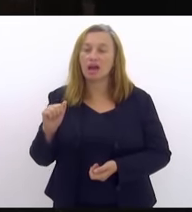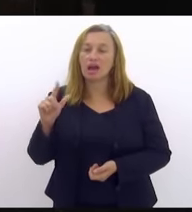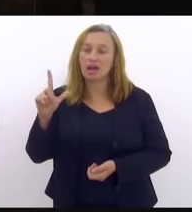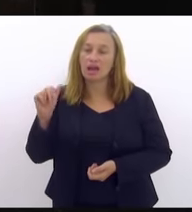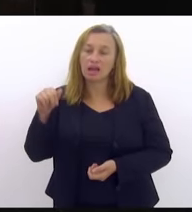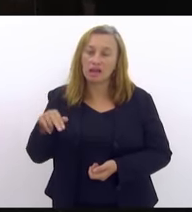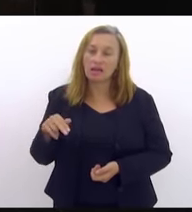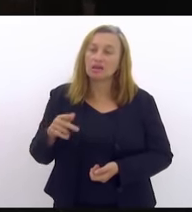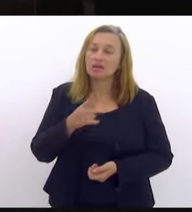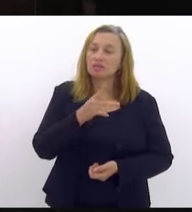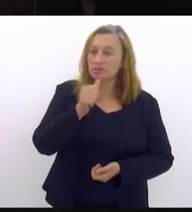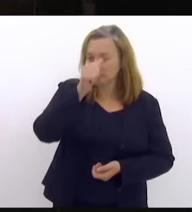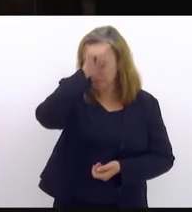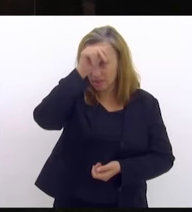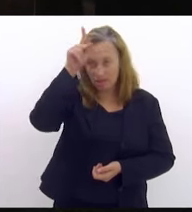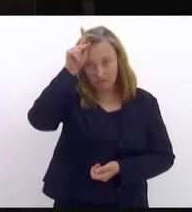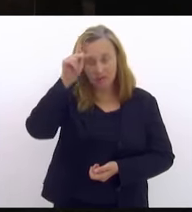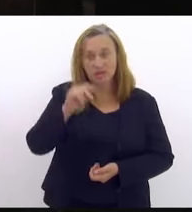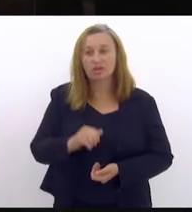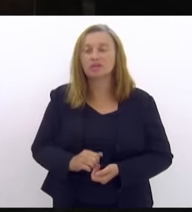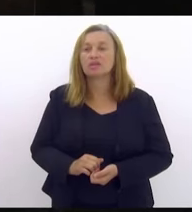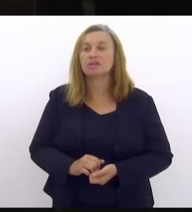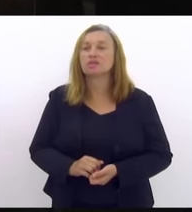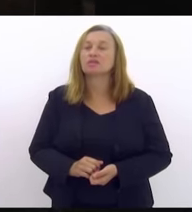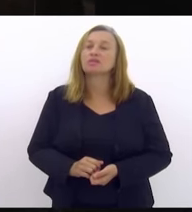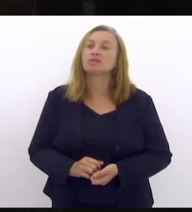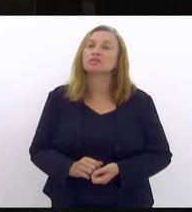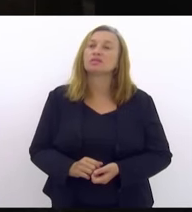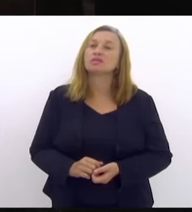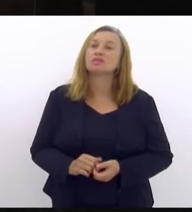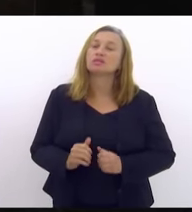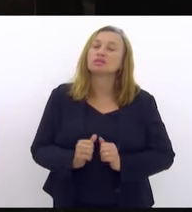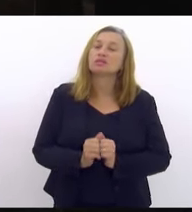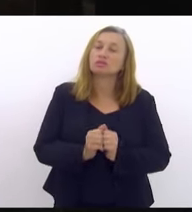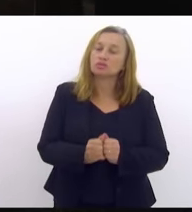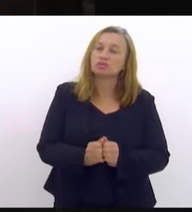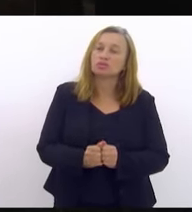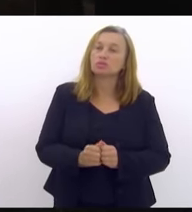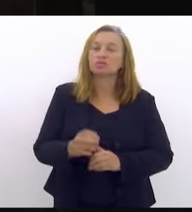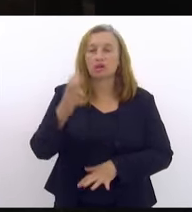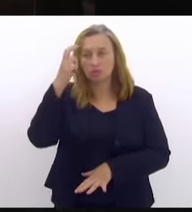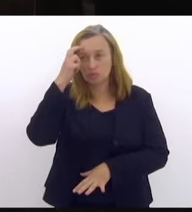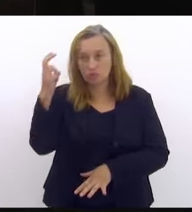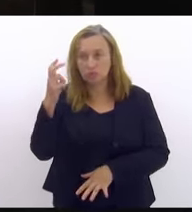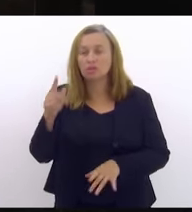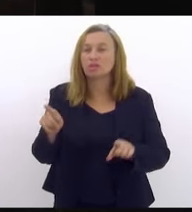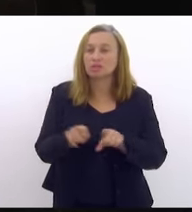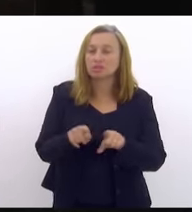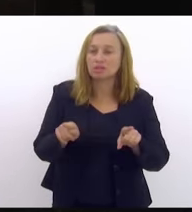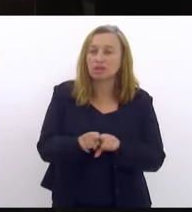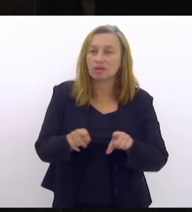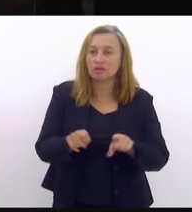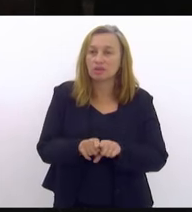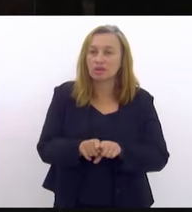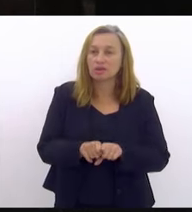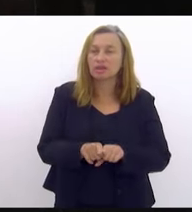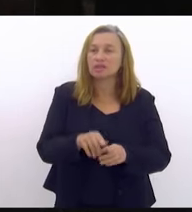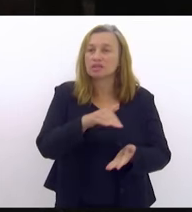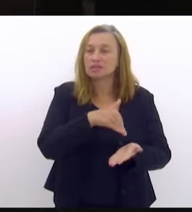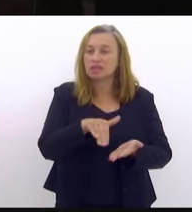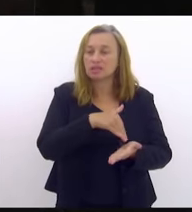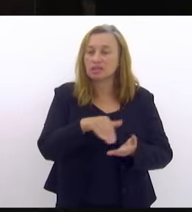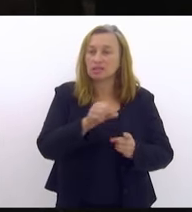nosso prefeito, por estar hoje à frente da cultura, com quem já estive também na Secretaria de Assistência